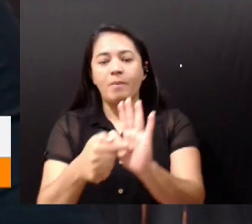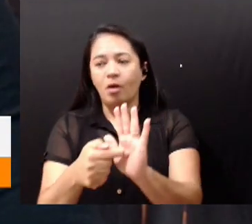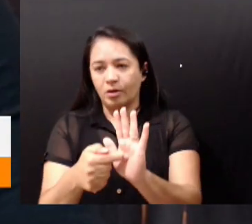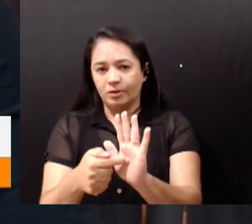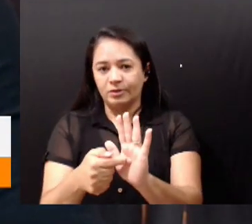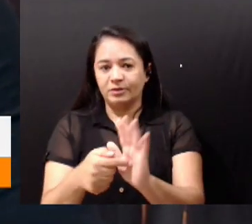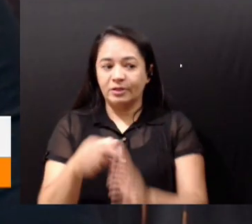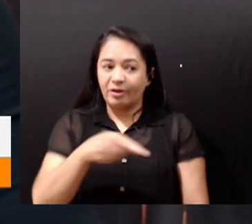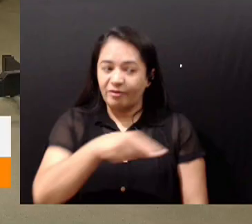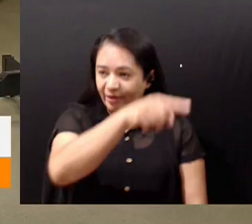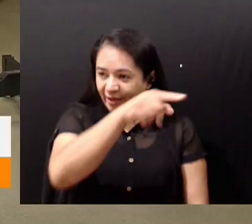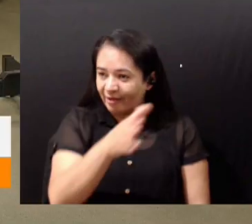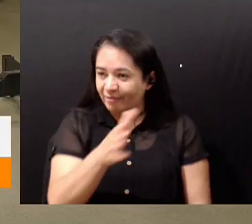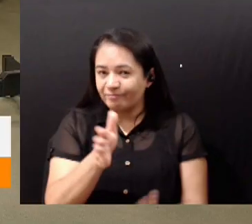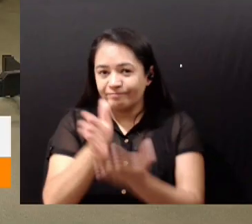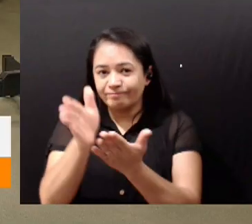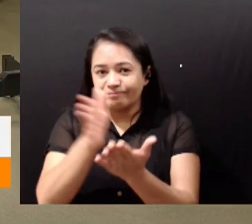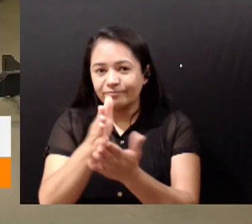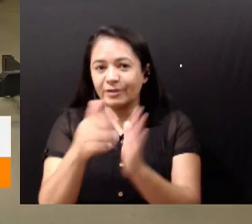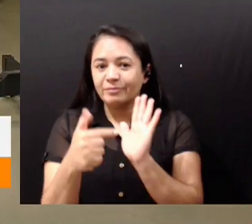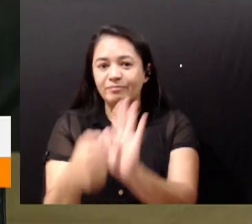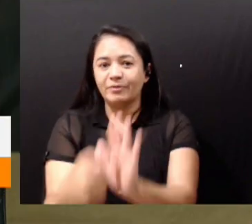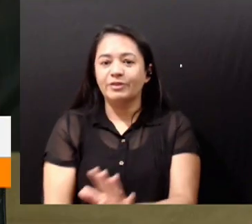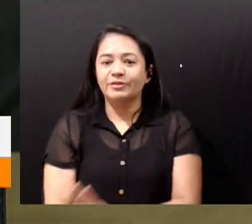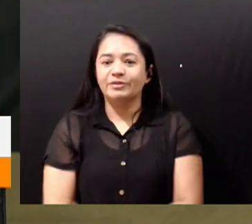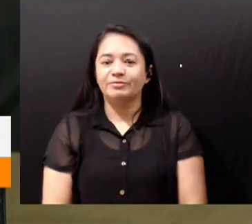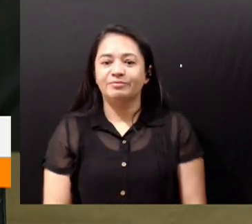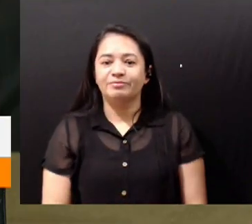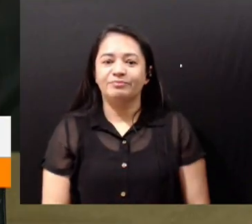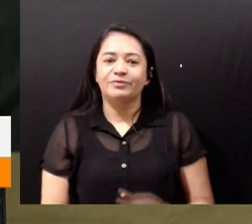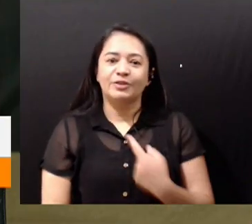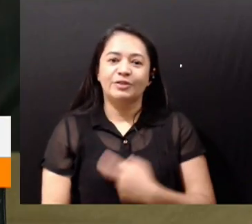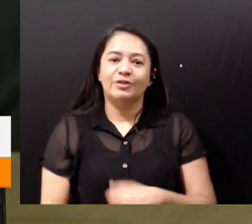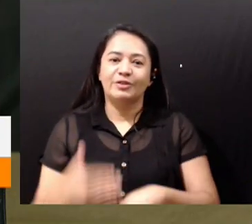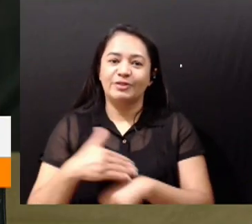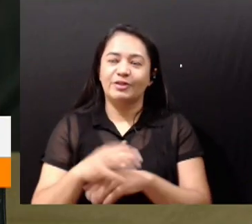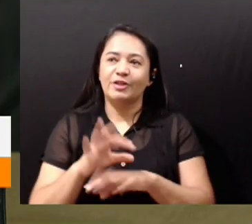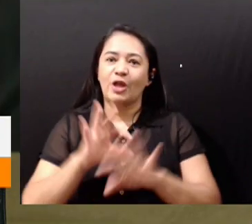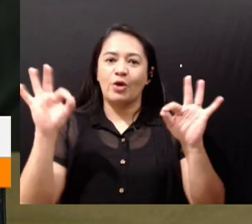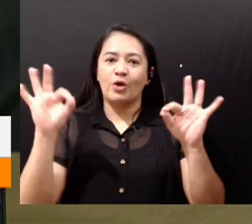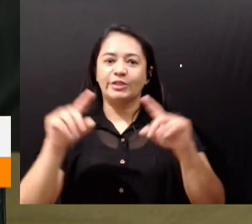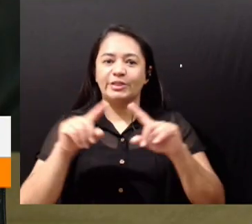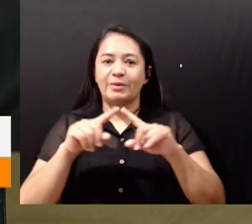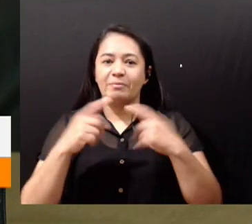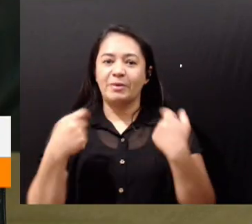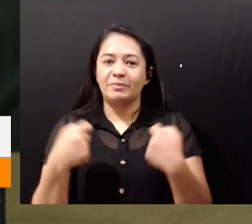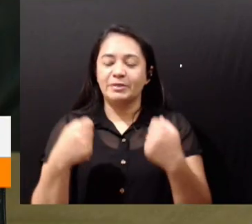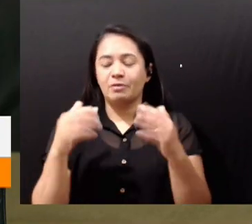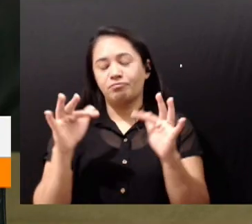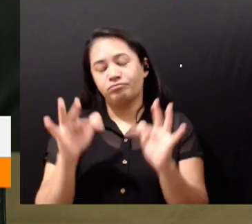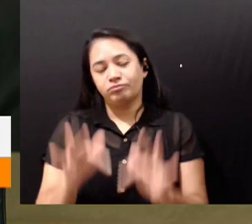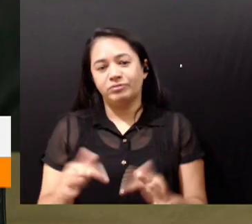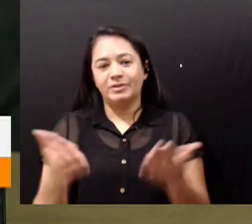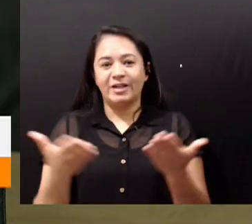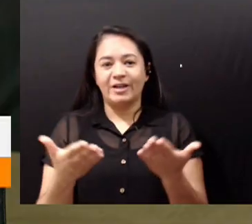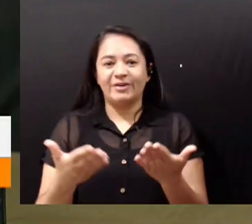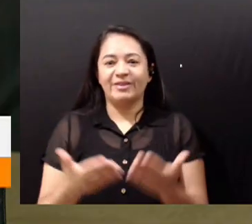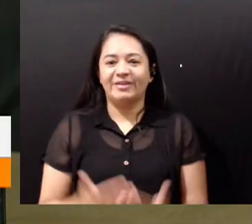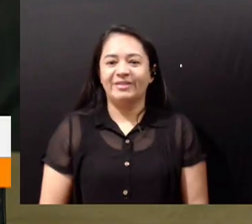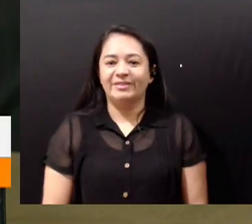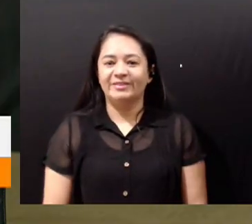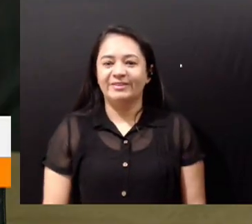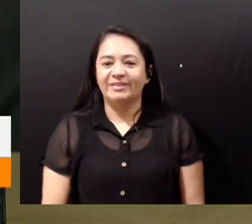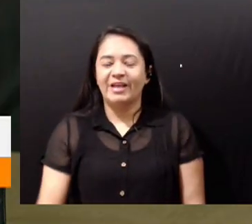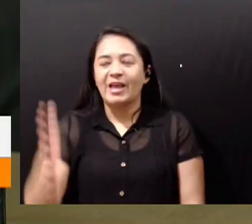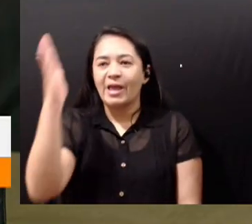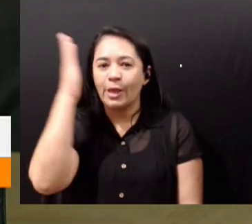entendeu? Muito bom, gente. Olha só, nosso bate-papo tá bom, mas a gente já precisa encerrar. Agora 93, eu sei que tem